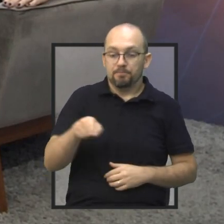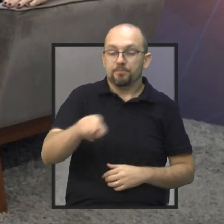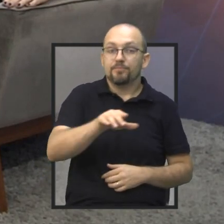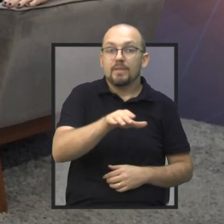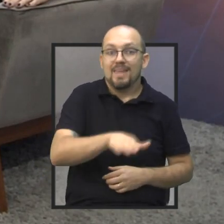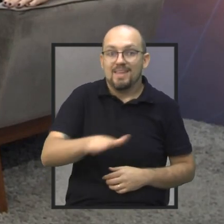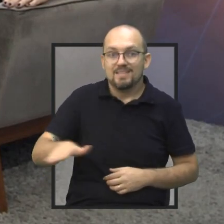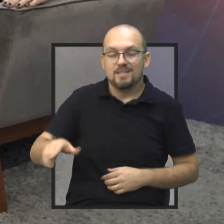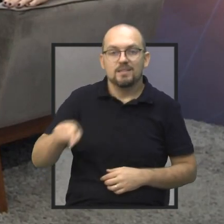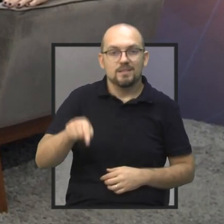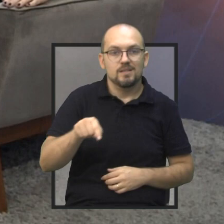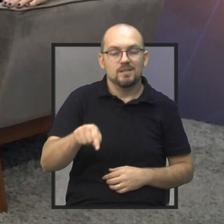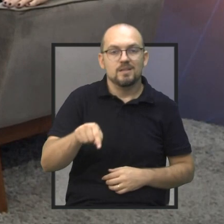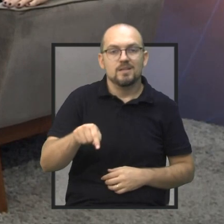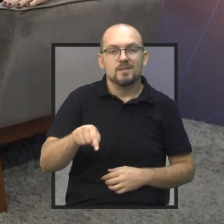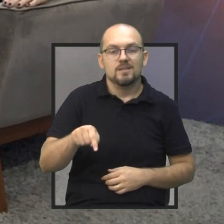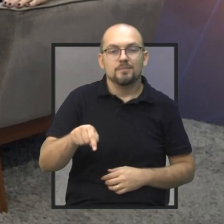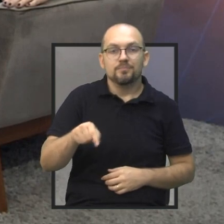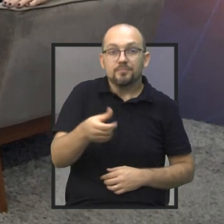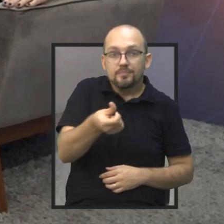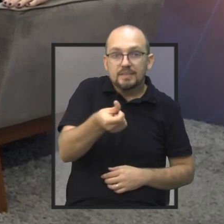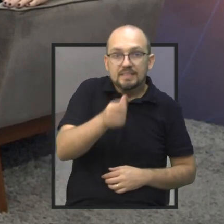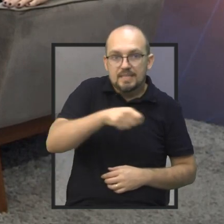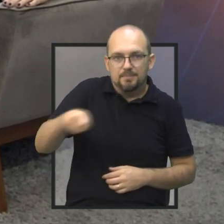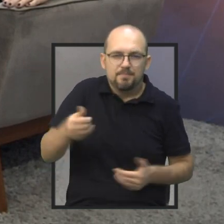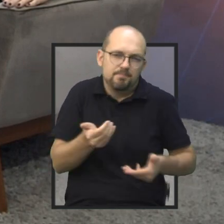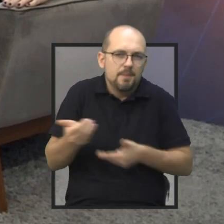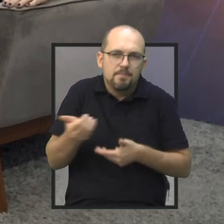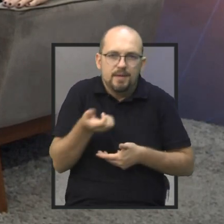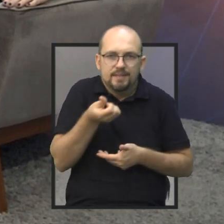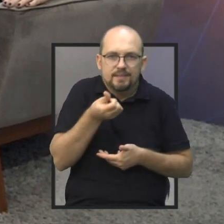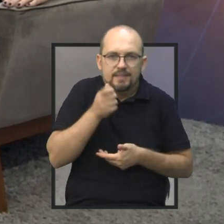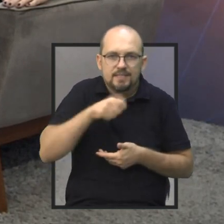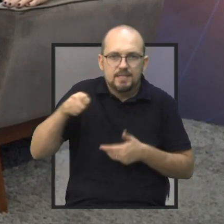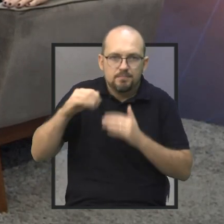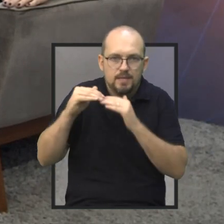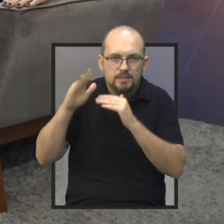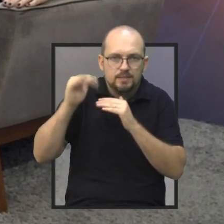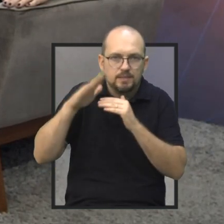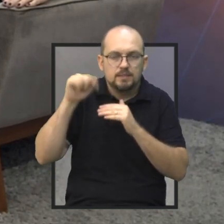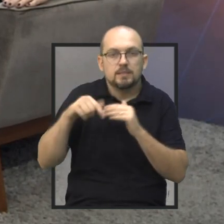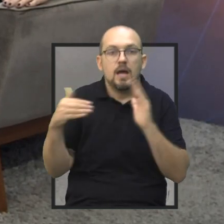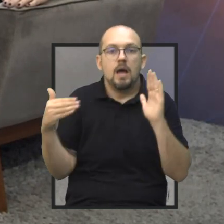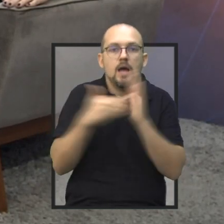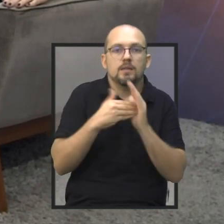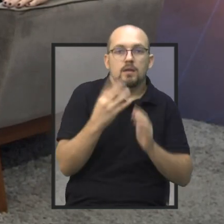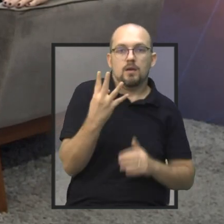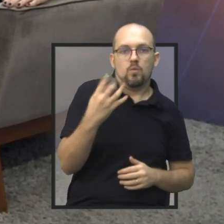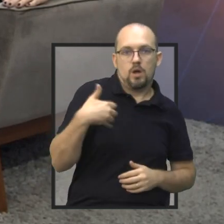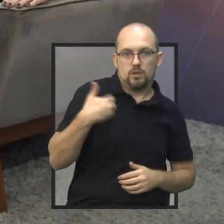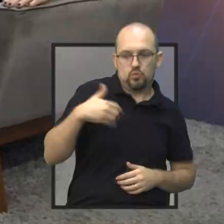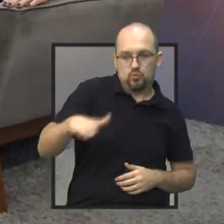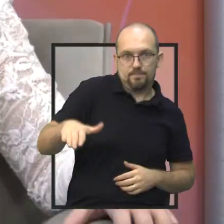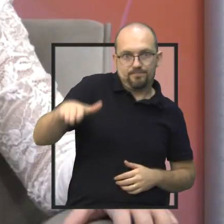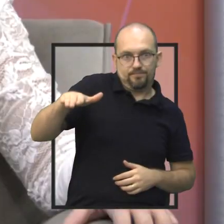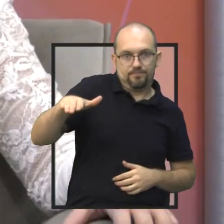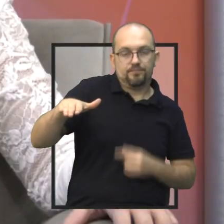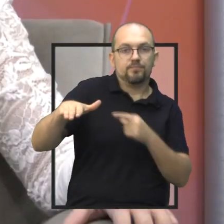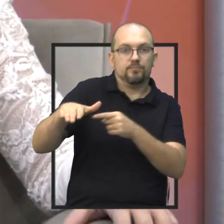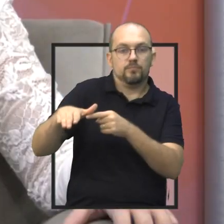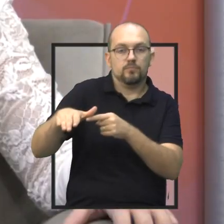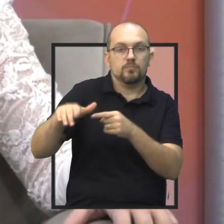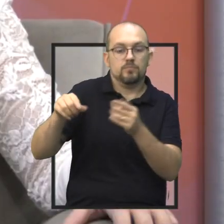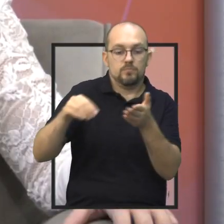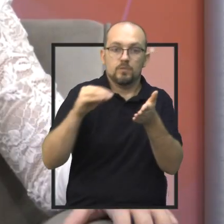crianças de 6 meses a 4 anos que tomaram